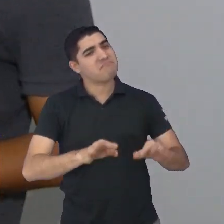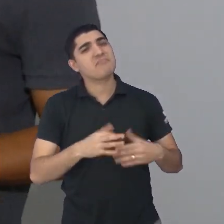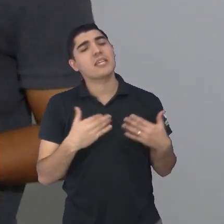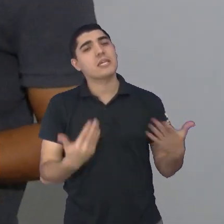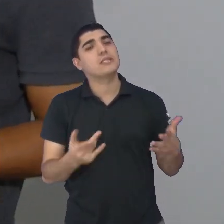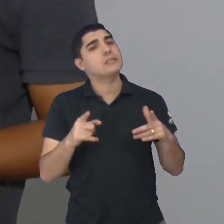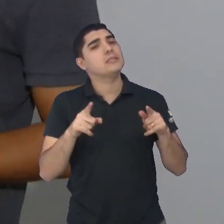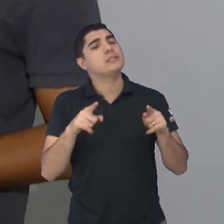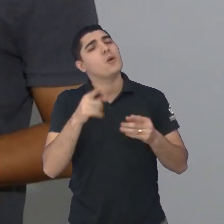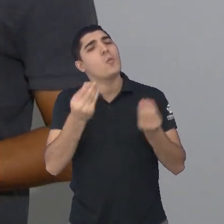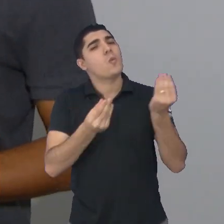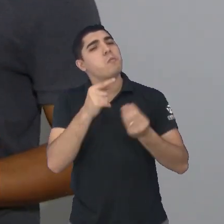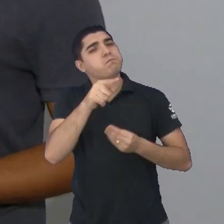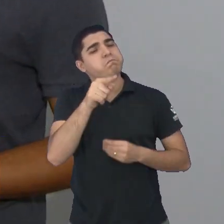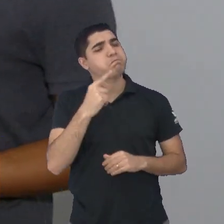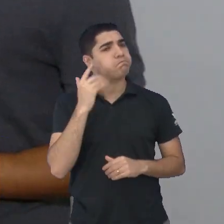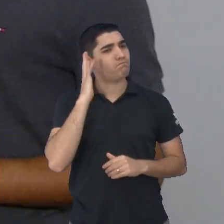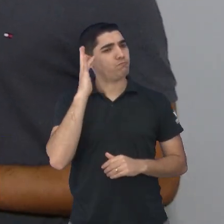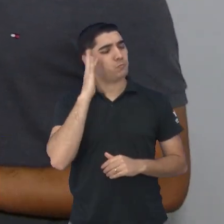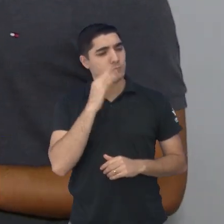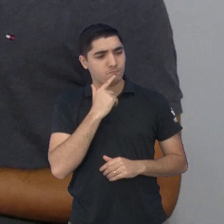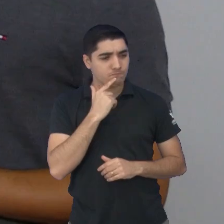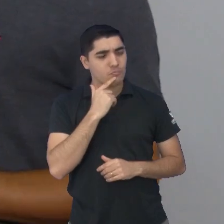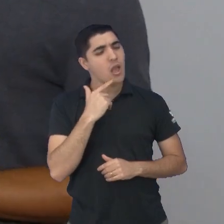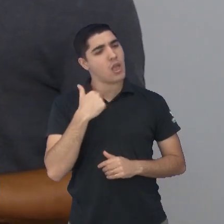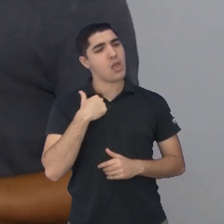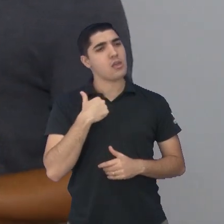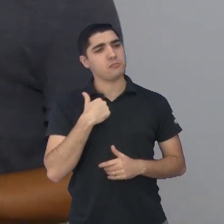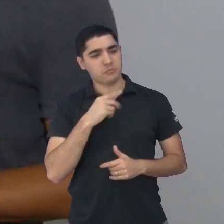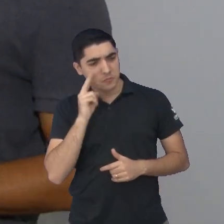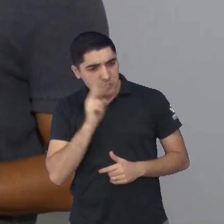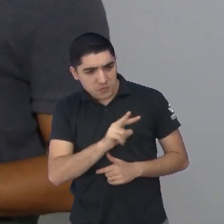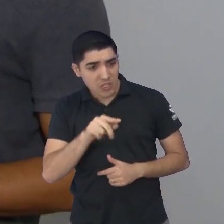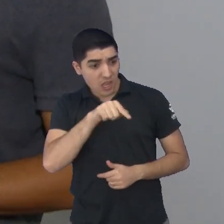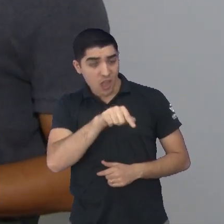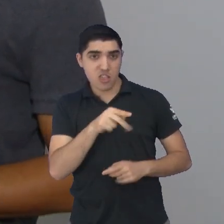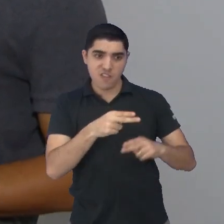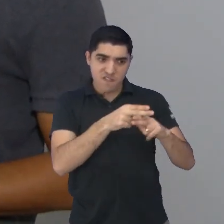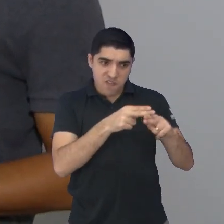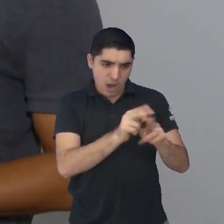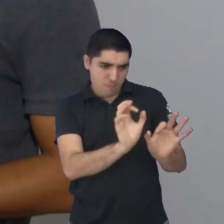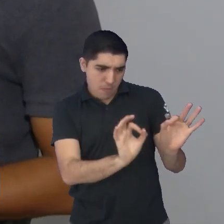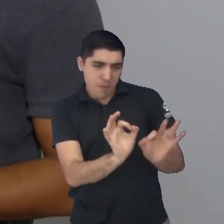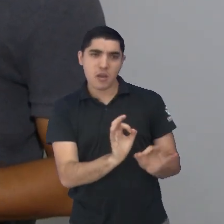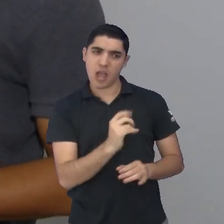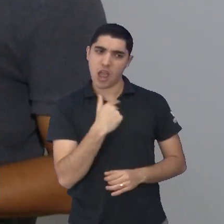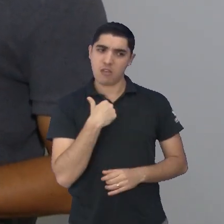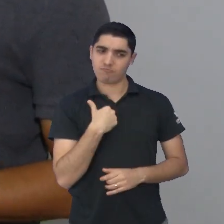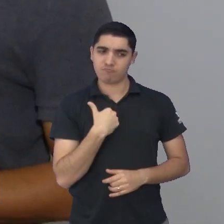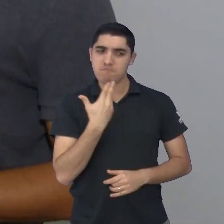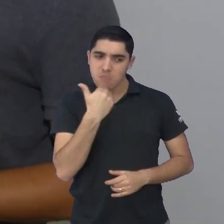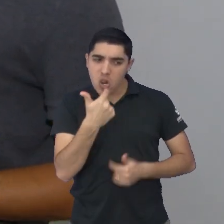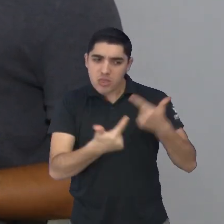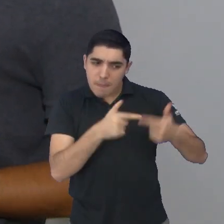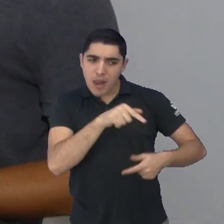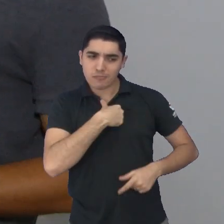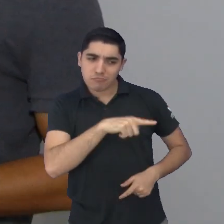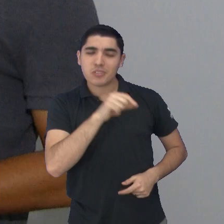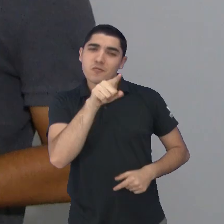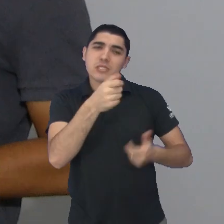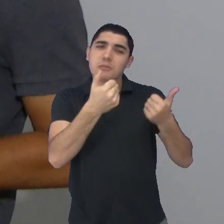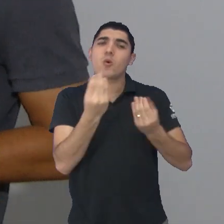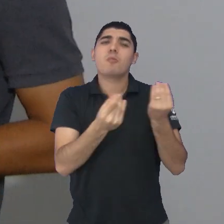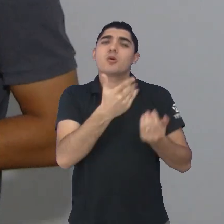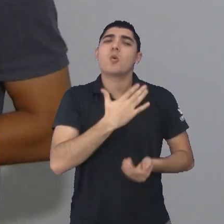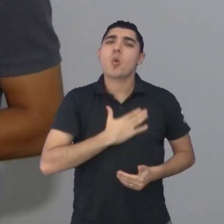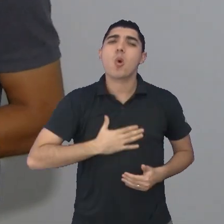você percebeu, né, esse nicho, essa necessidade do mercado e decidiu, então, trabalhar com cutelaria? Conta pra gente um pouquinho. Então,